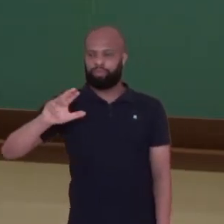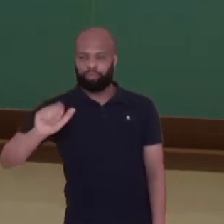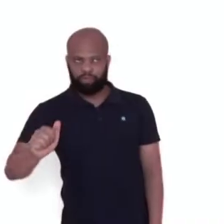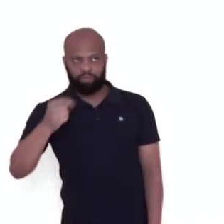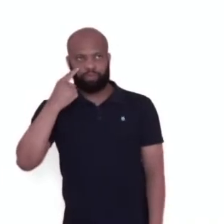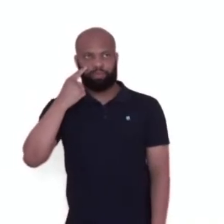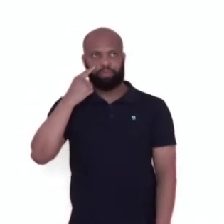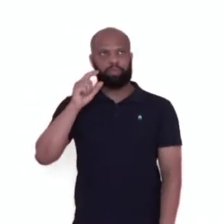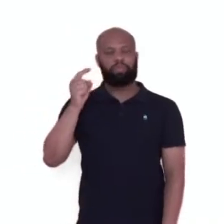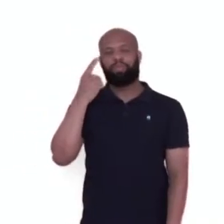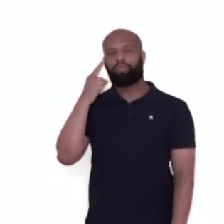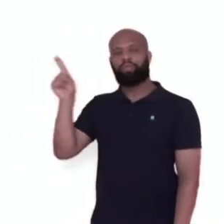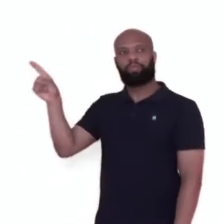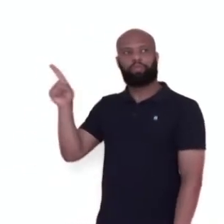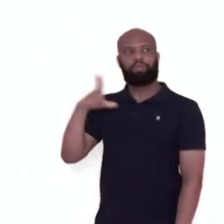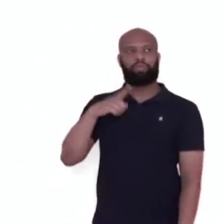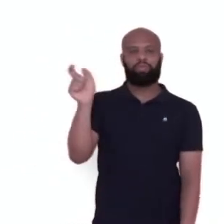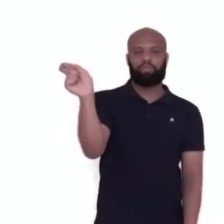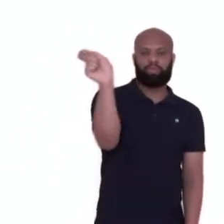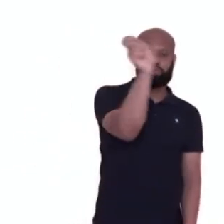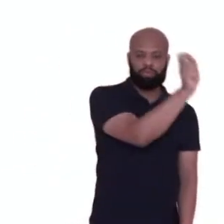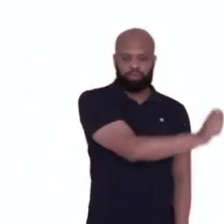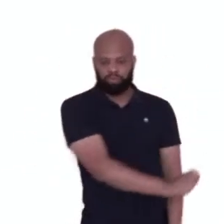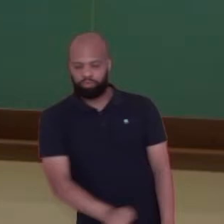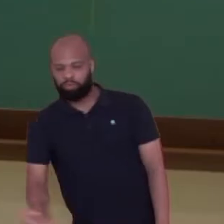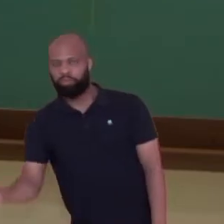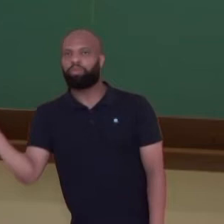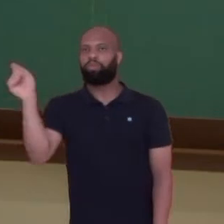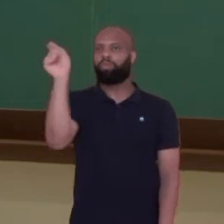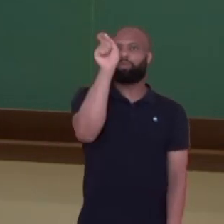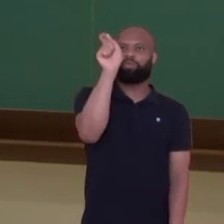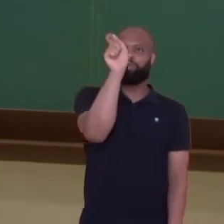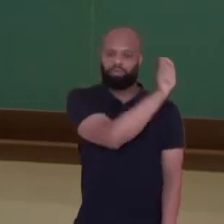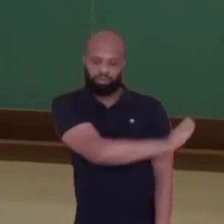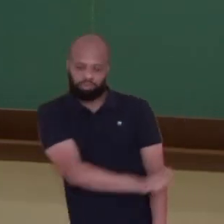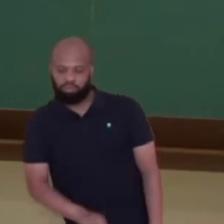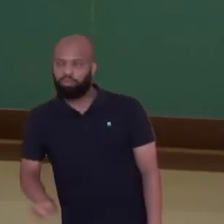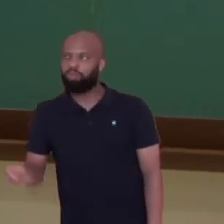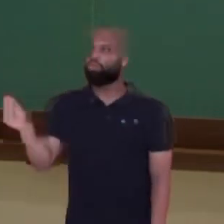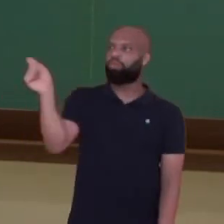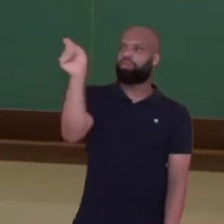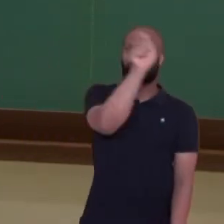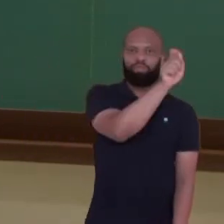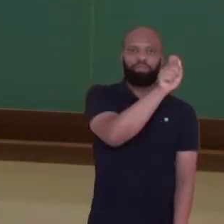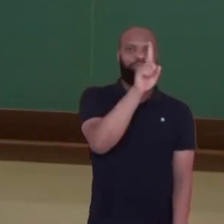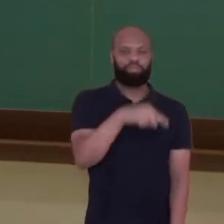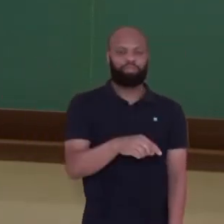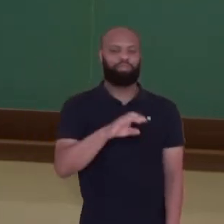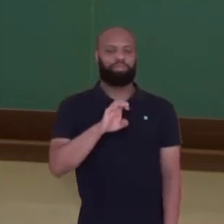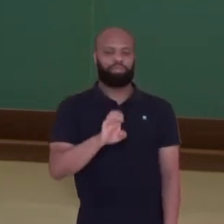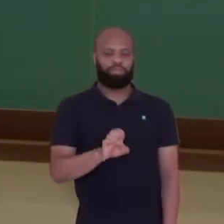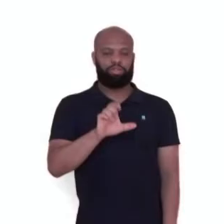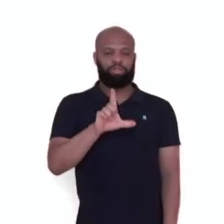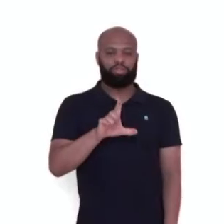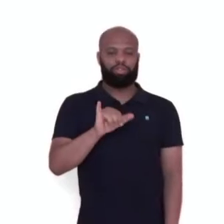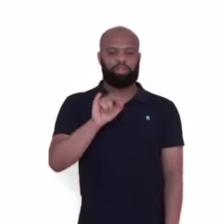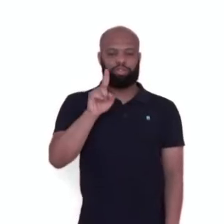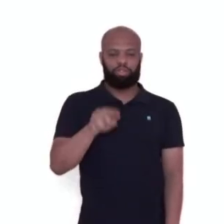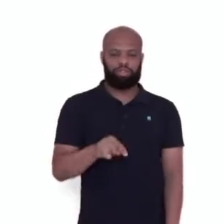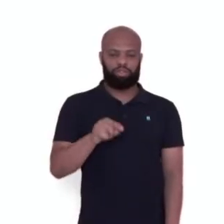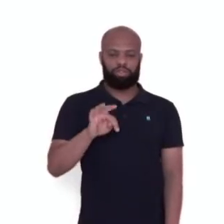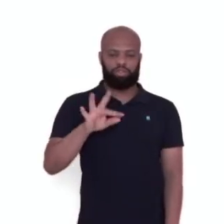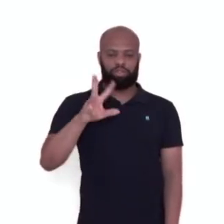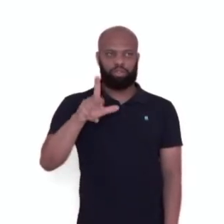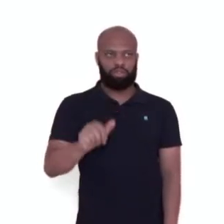animação? Reparem aqui, lembrando que essa animação, o tamanho dos astros não é proporcional. Nós temos